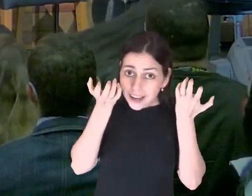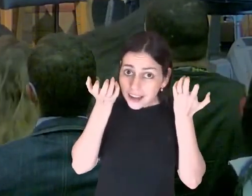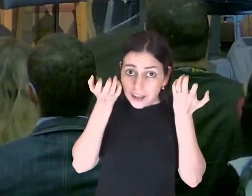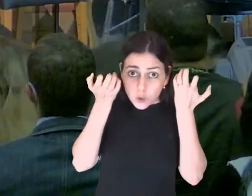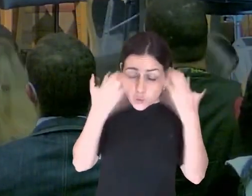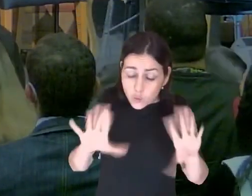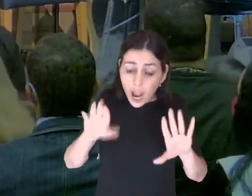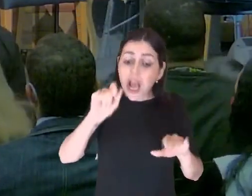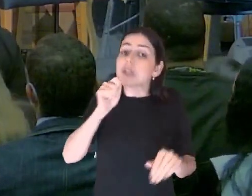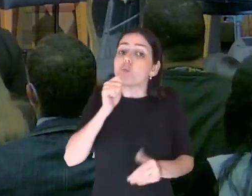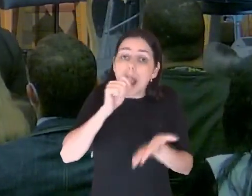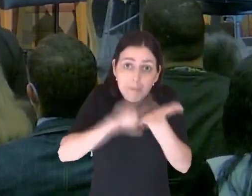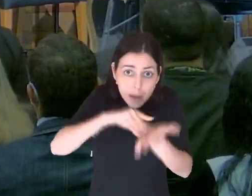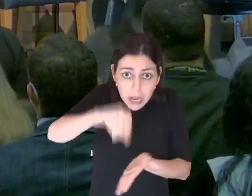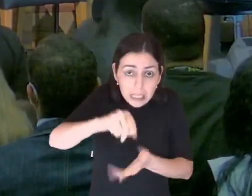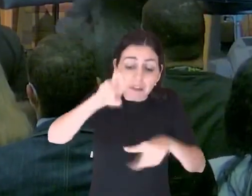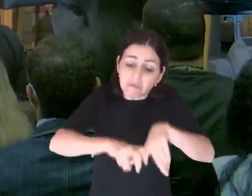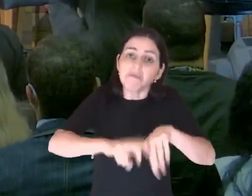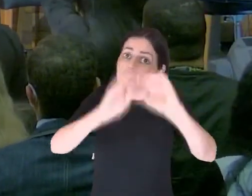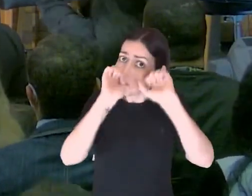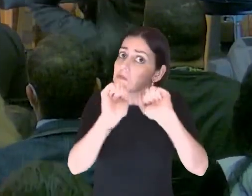Eu quero saber onde estão os Calebes.